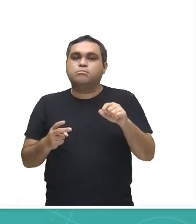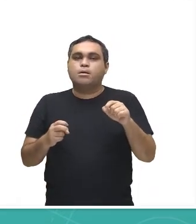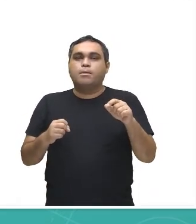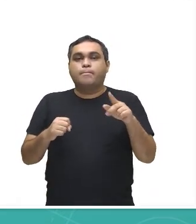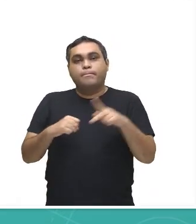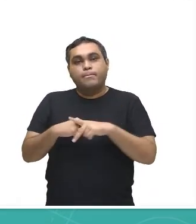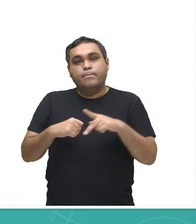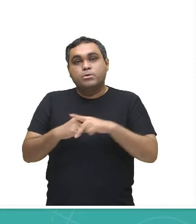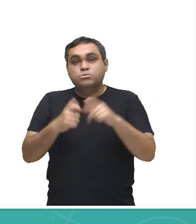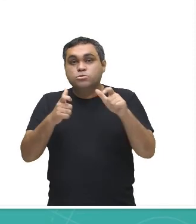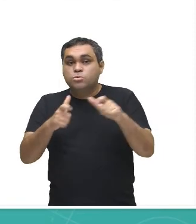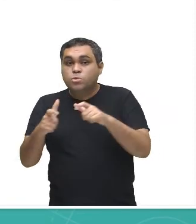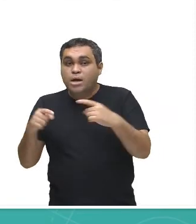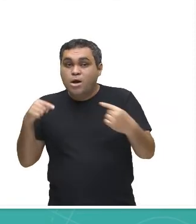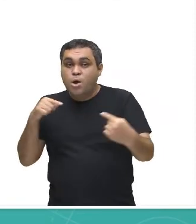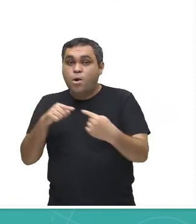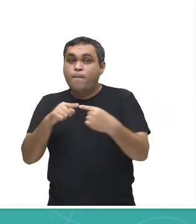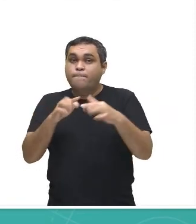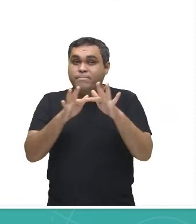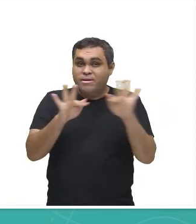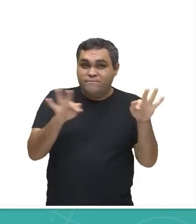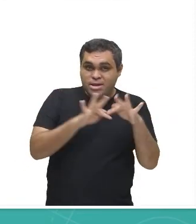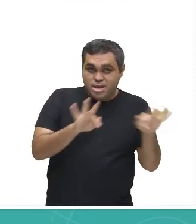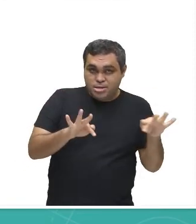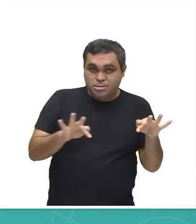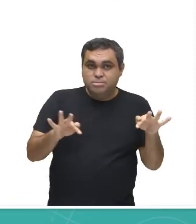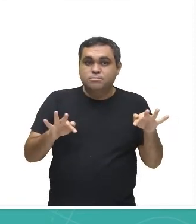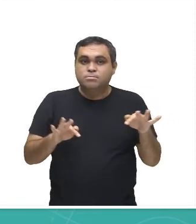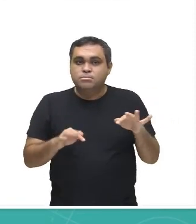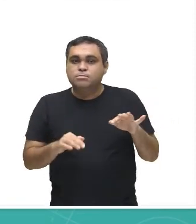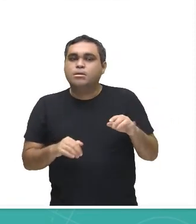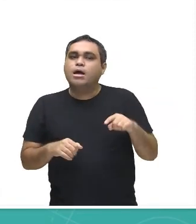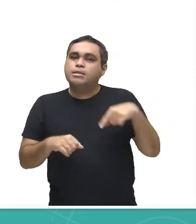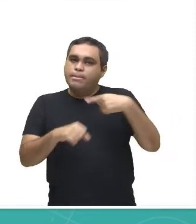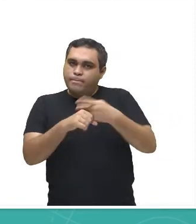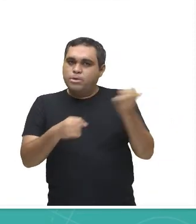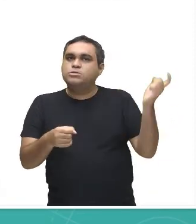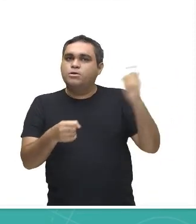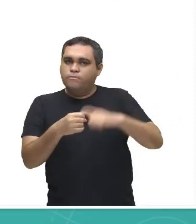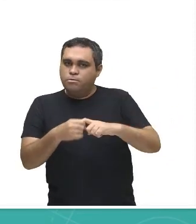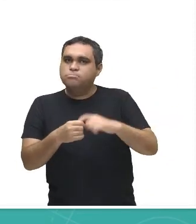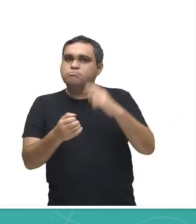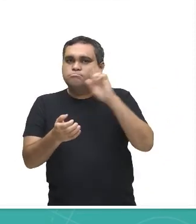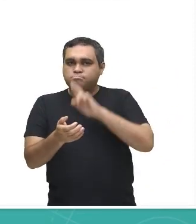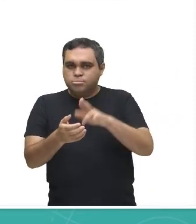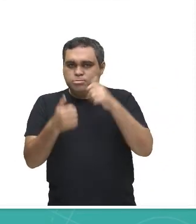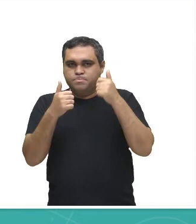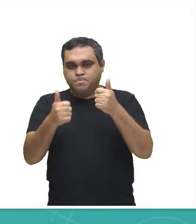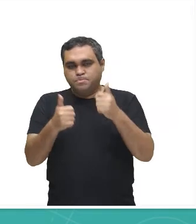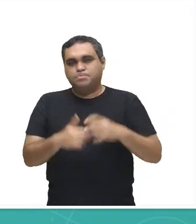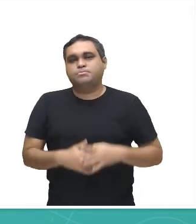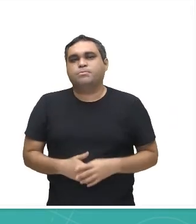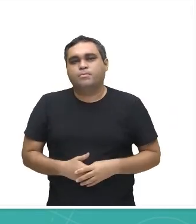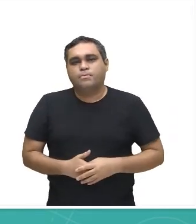cada frase. As frases estão aí e daqui a pouquinho eu volto para corrigir com vocês.